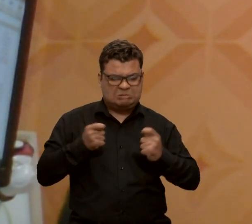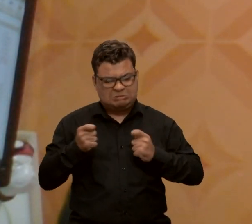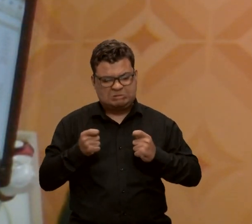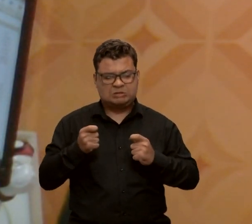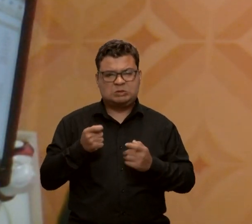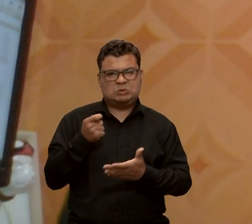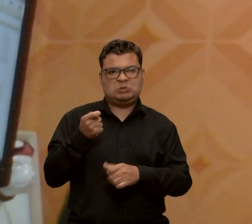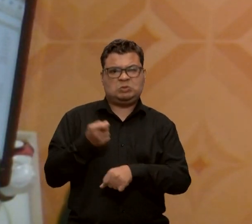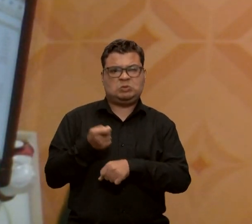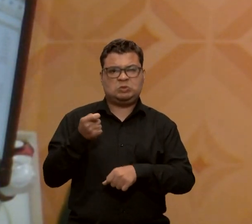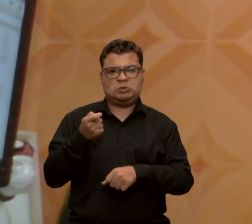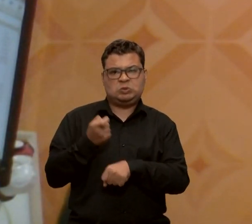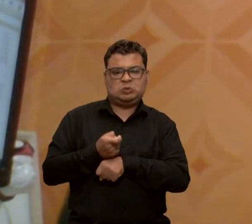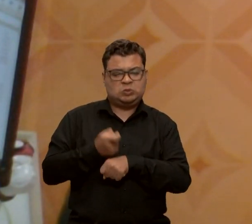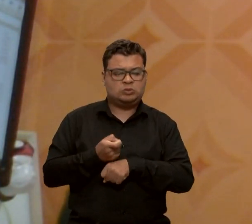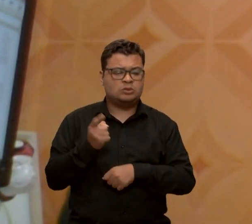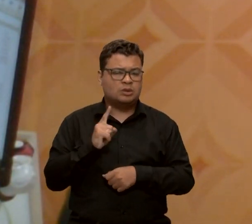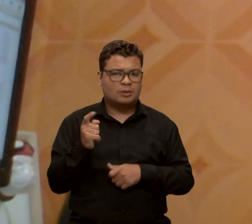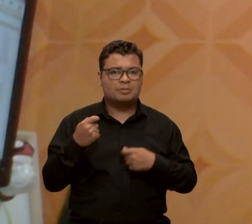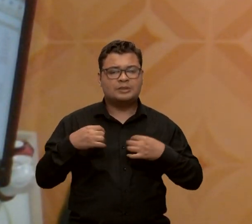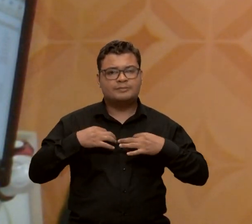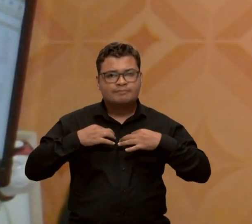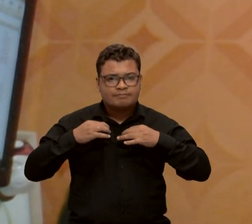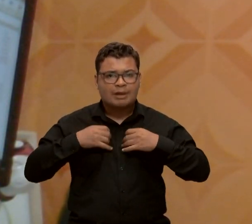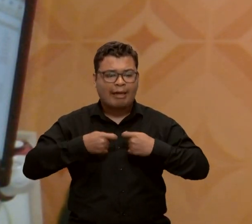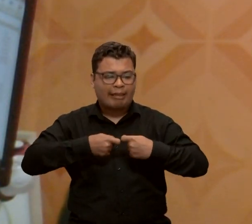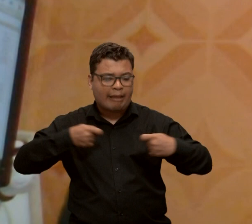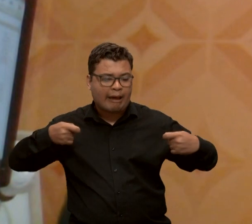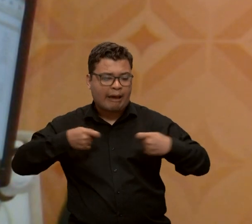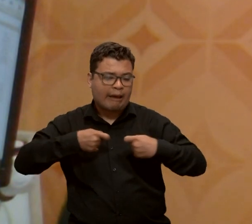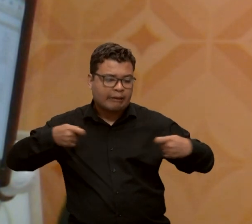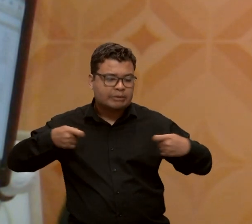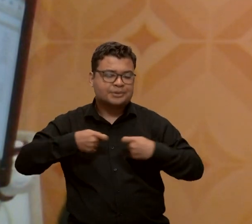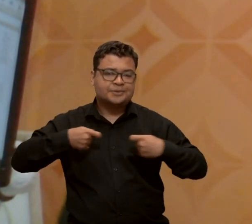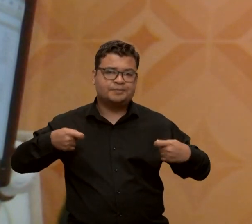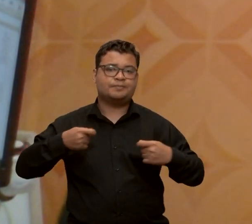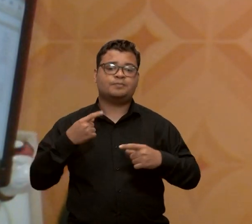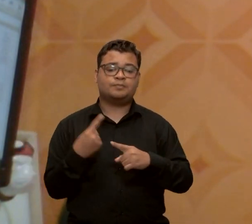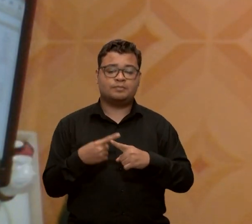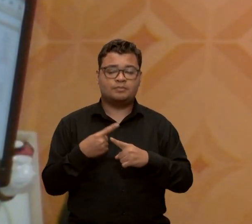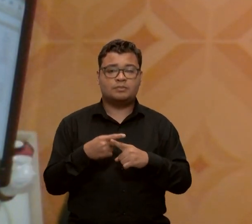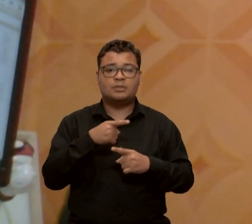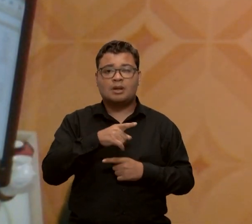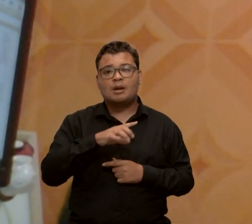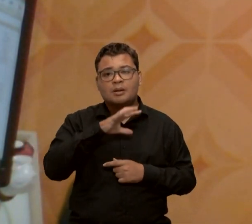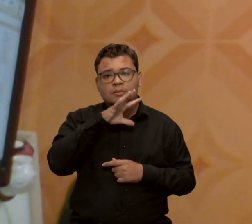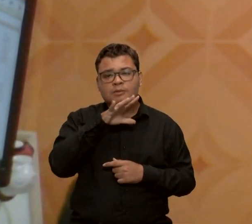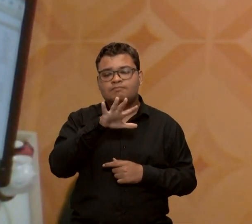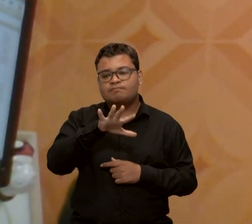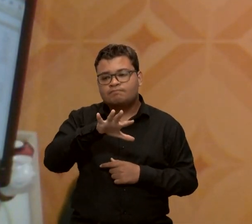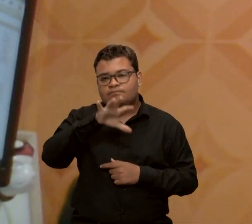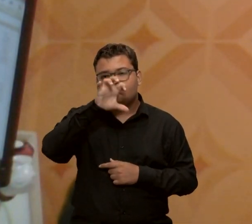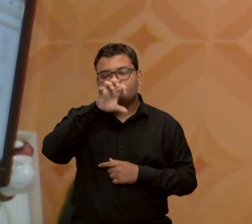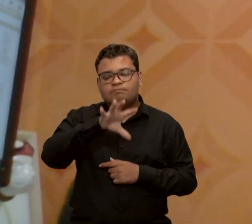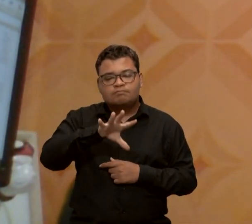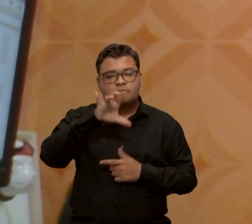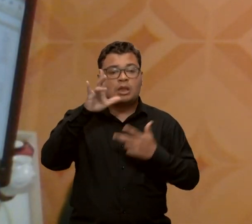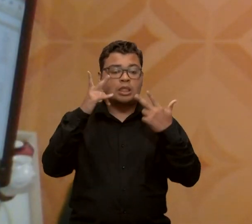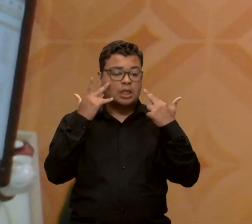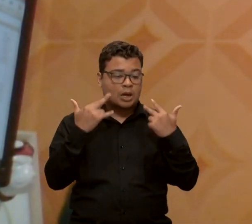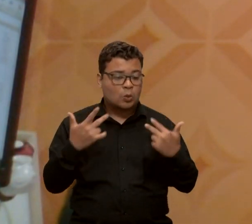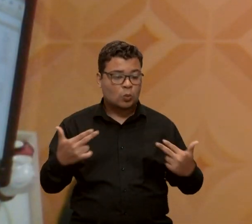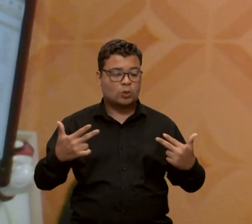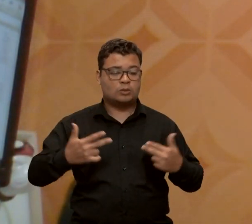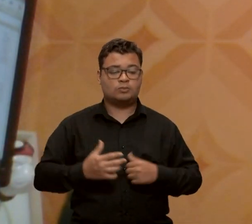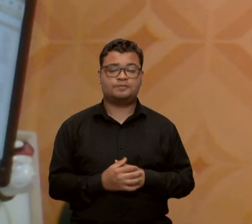ser um tecido mais elástico, né, para que não atrapalhe a respiração do animal. Muito cuidado também